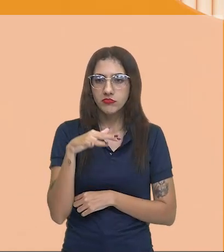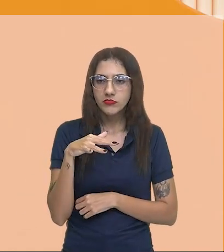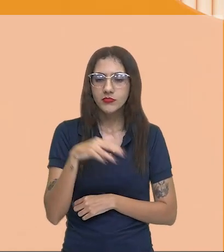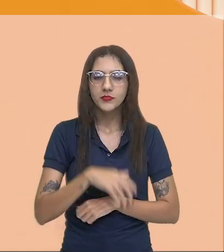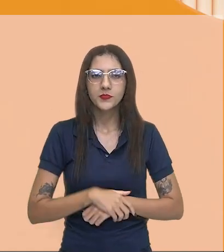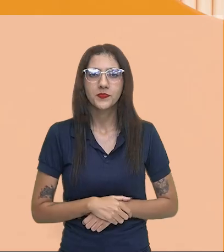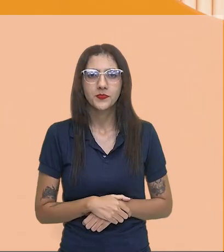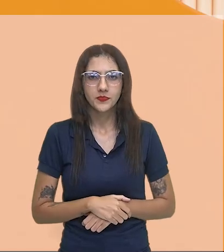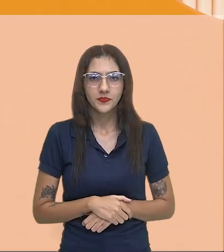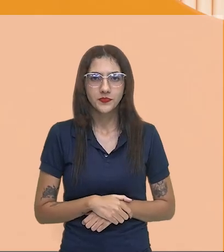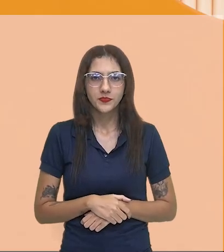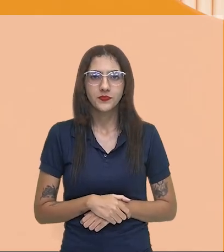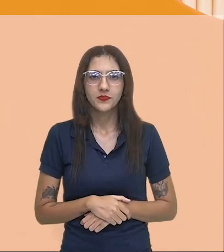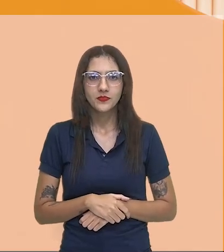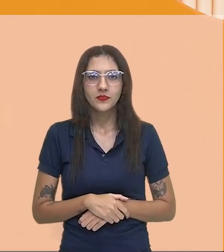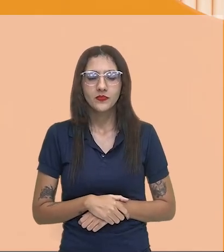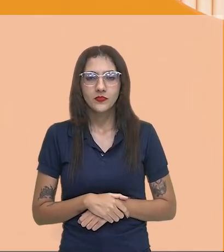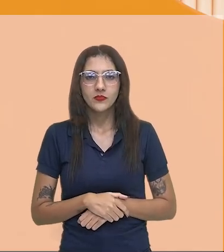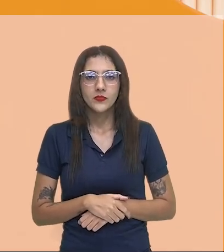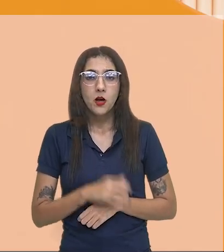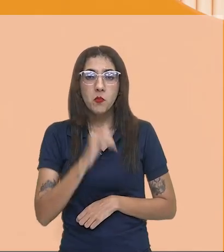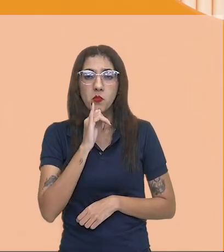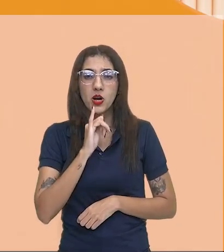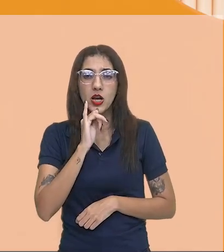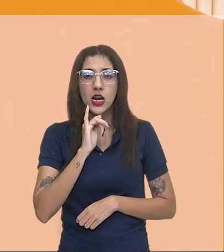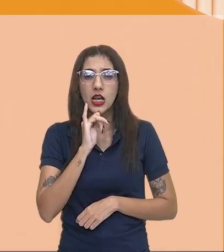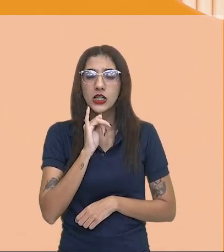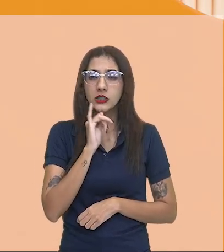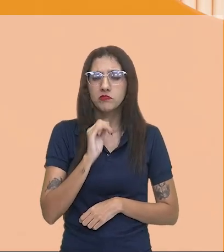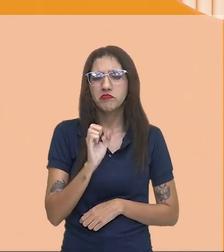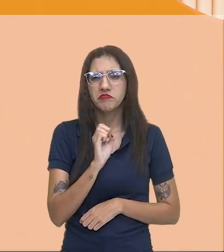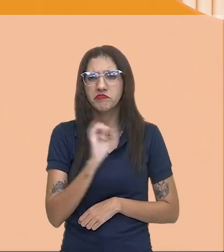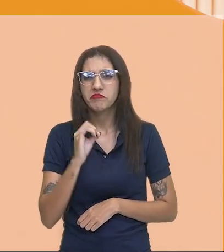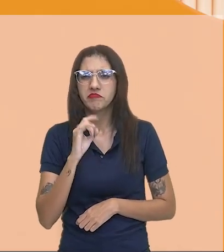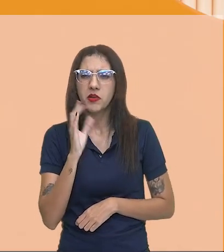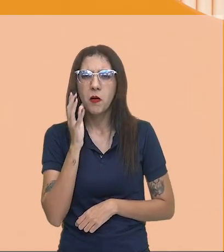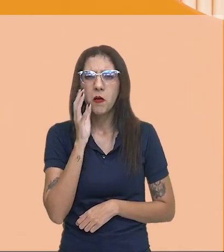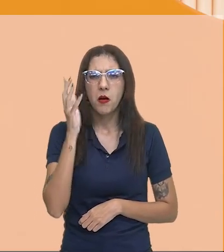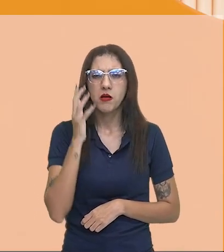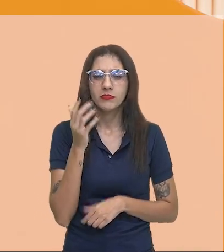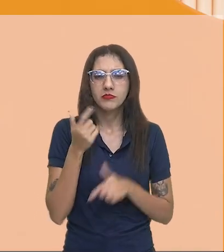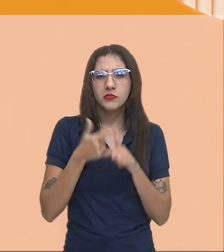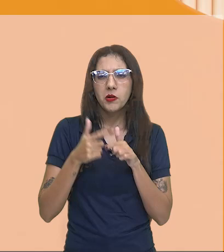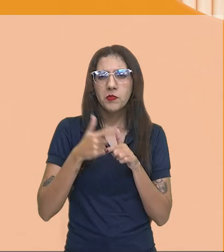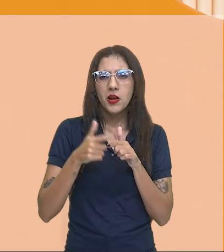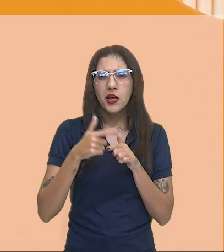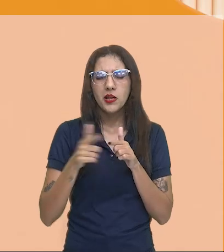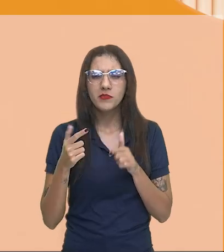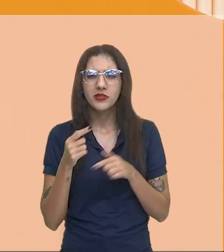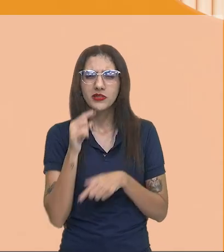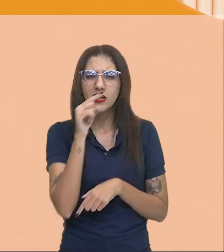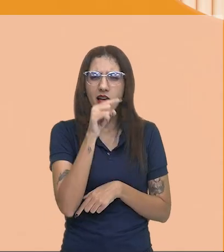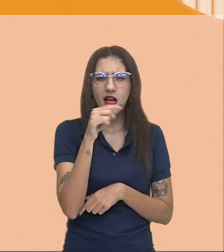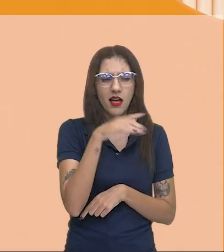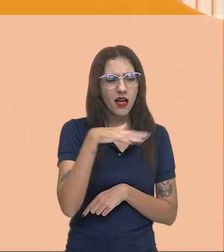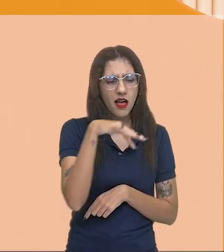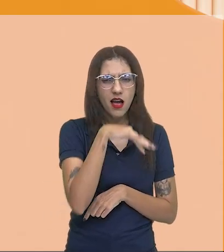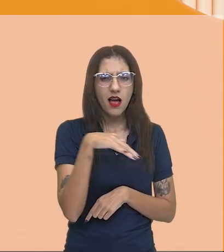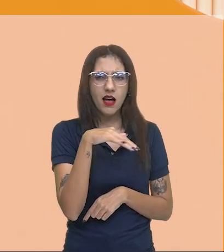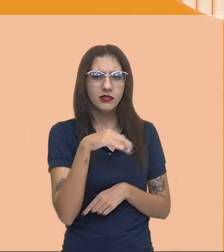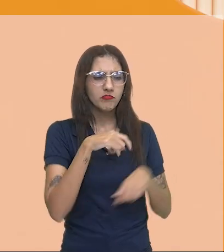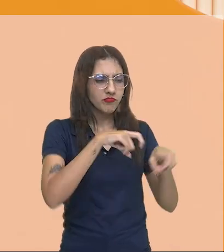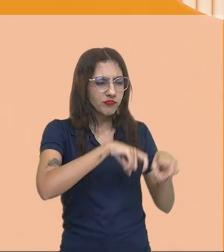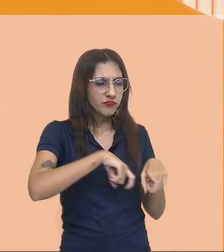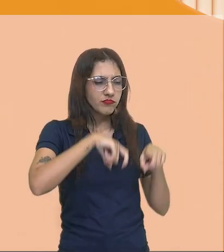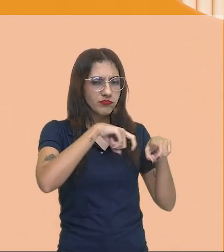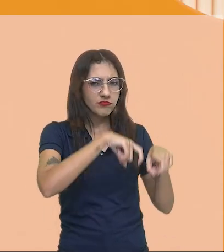Não somente privando quando tem algum problema, às vezes lá na lavoura do